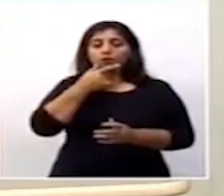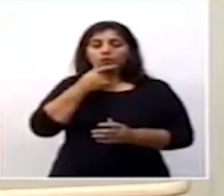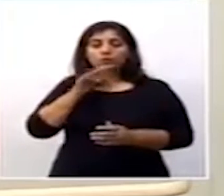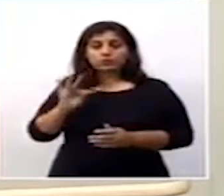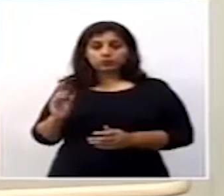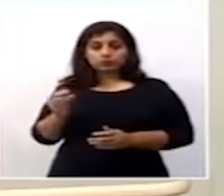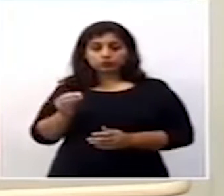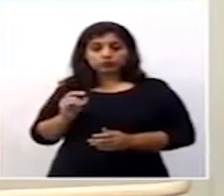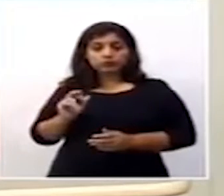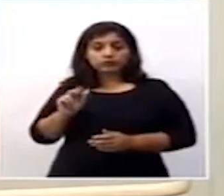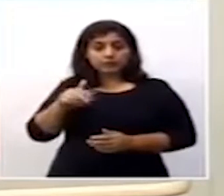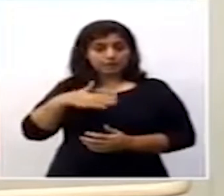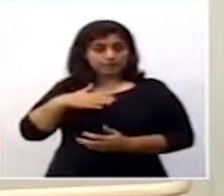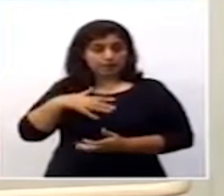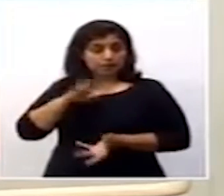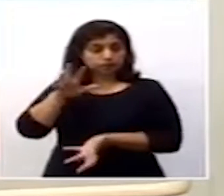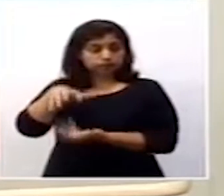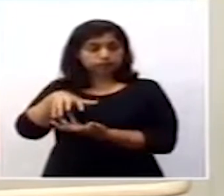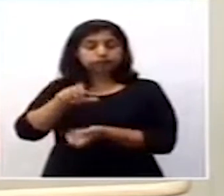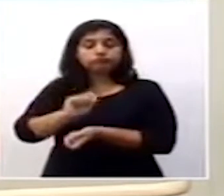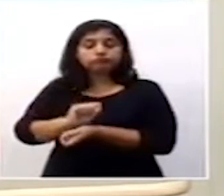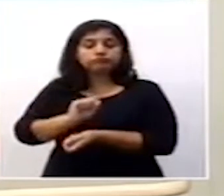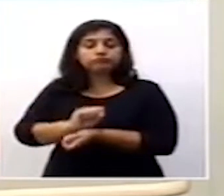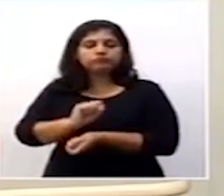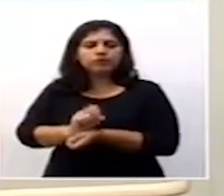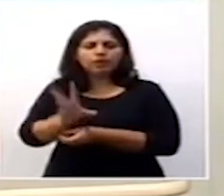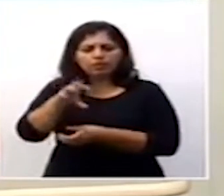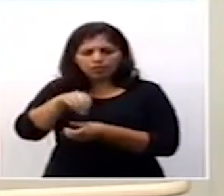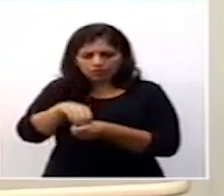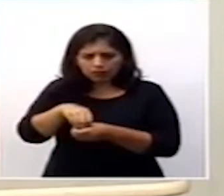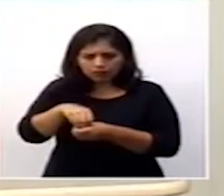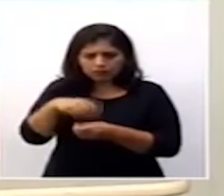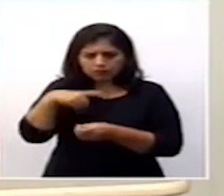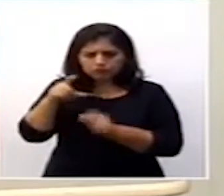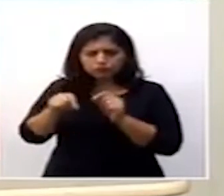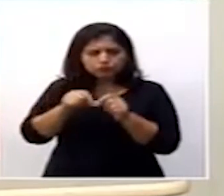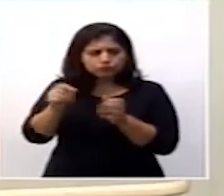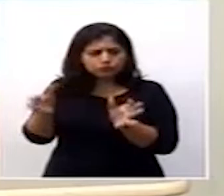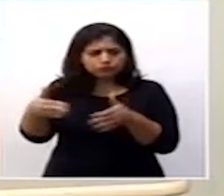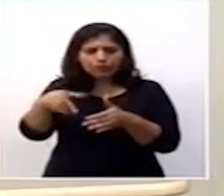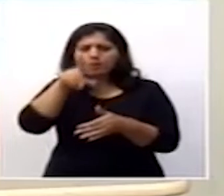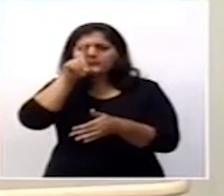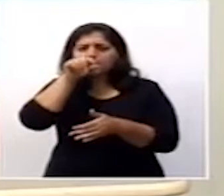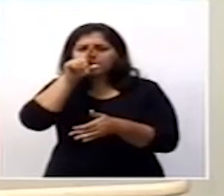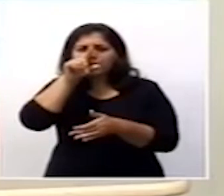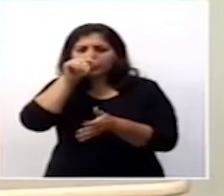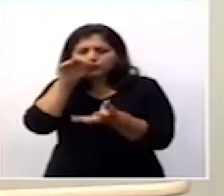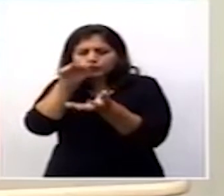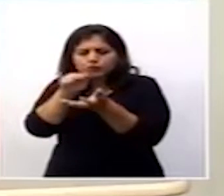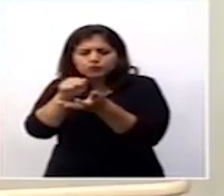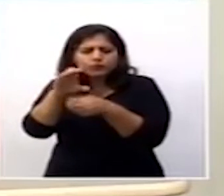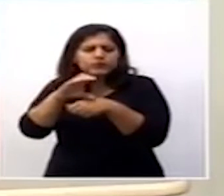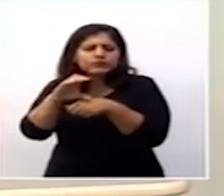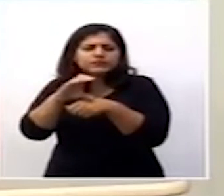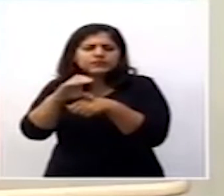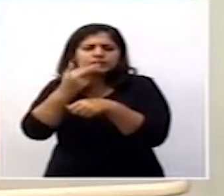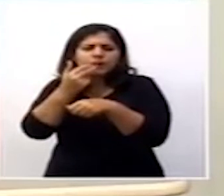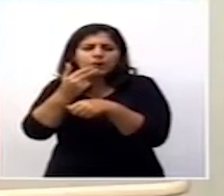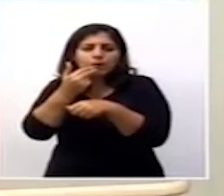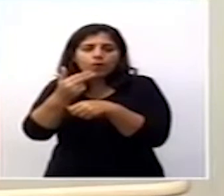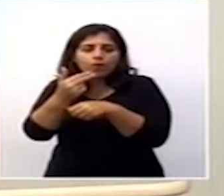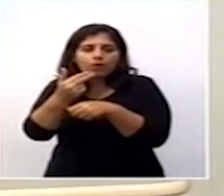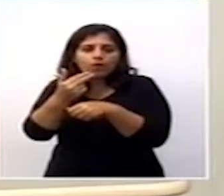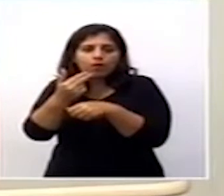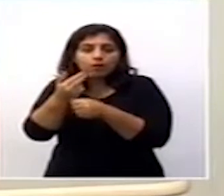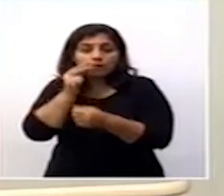da armadilha que era dele, e ele viu que dentro da armadilha dele tinha um pássaro pequeno e cinza. Mas quando